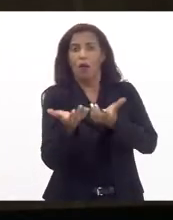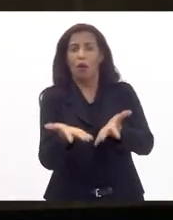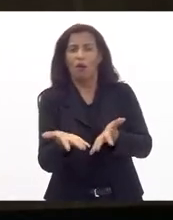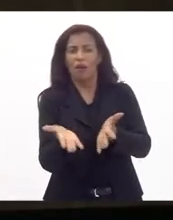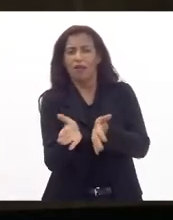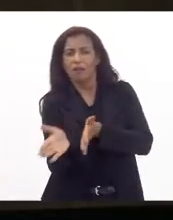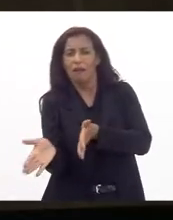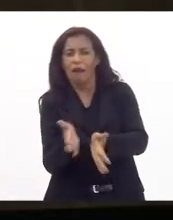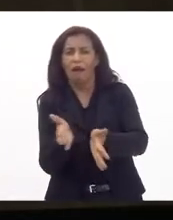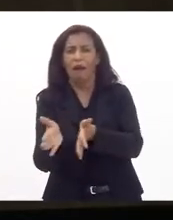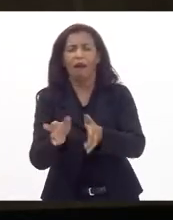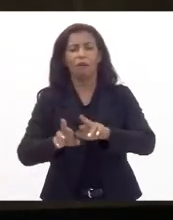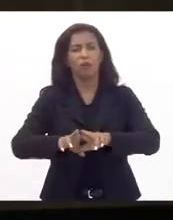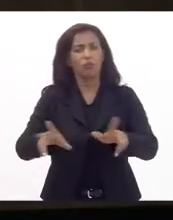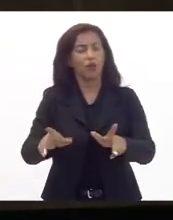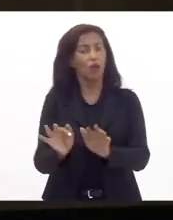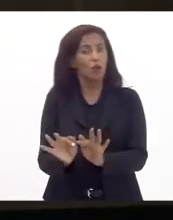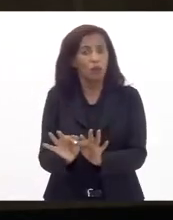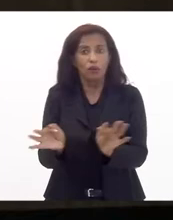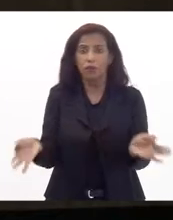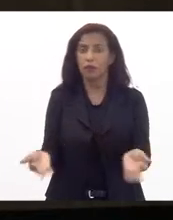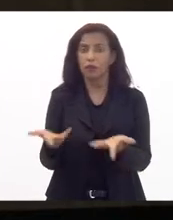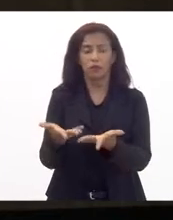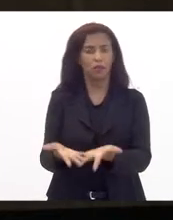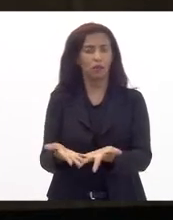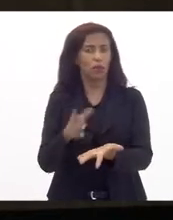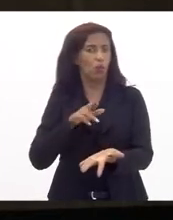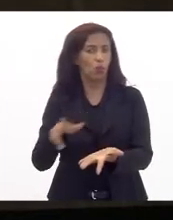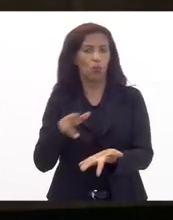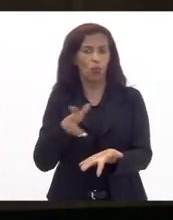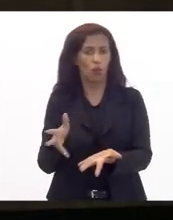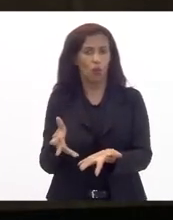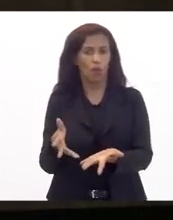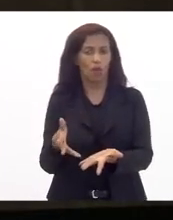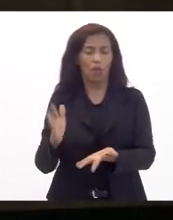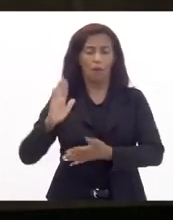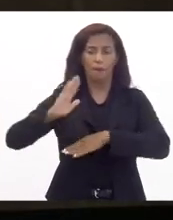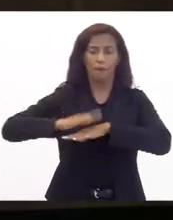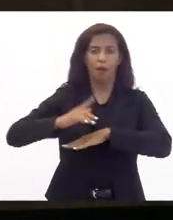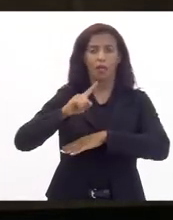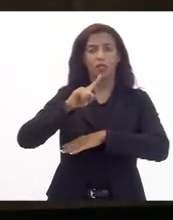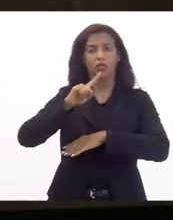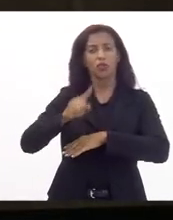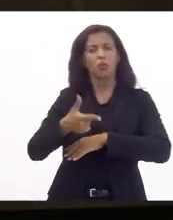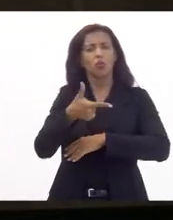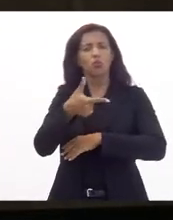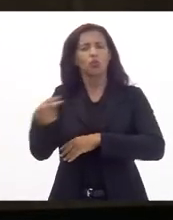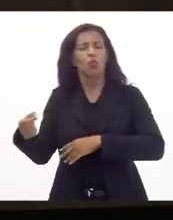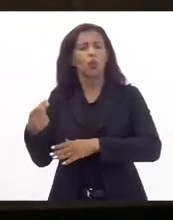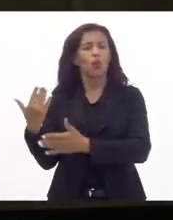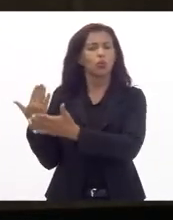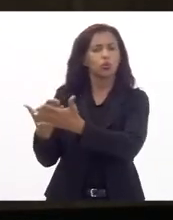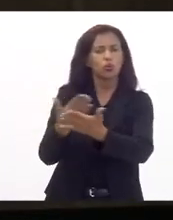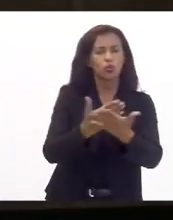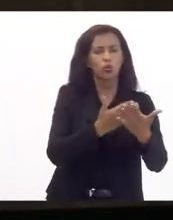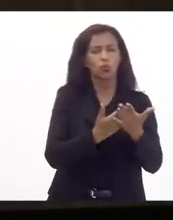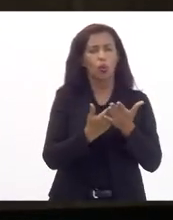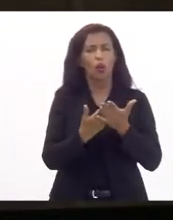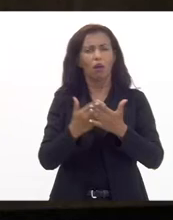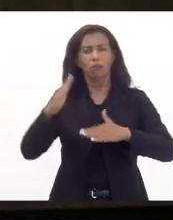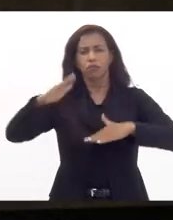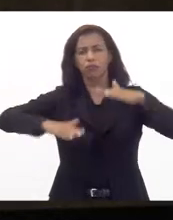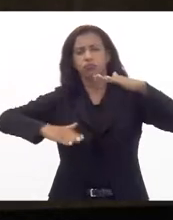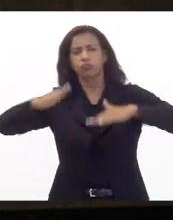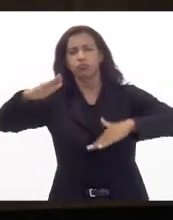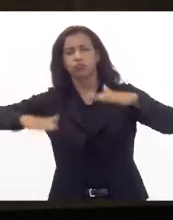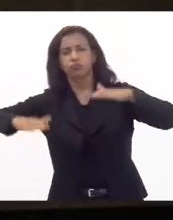diretrizes diferente então não é simples não é simples uma rede com mais de 1.200 escolas né com tanta oscilação